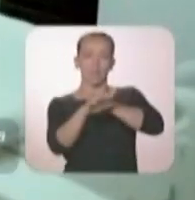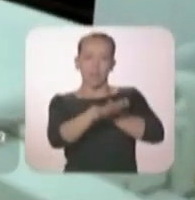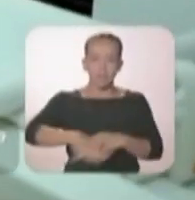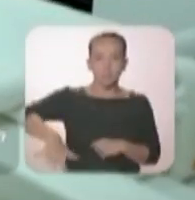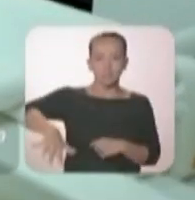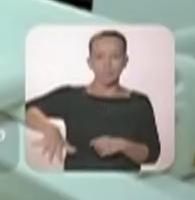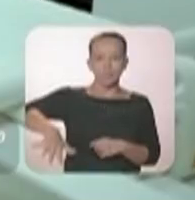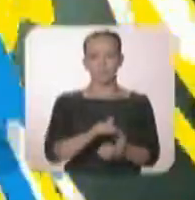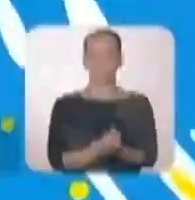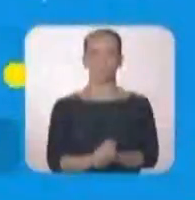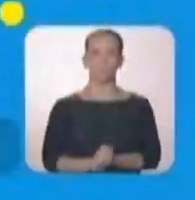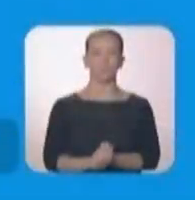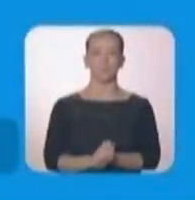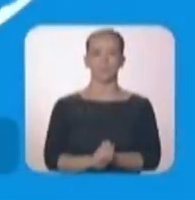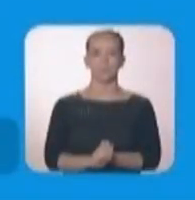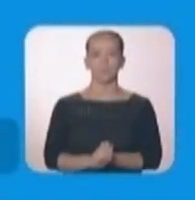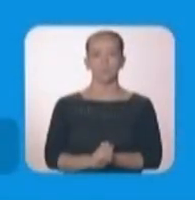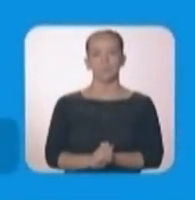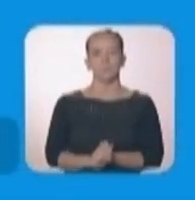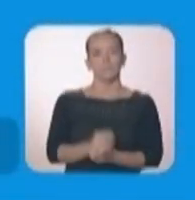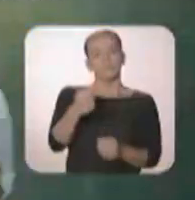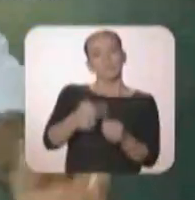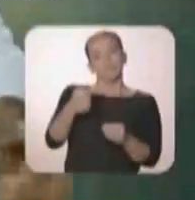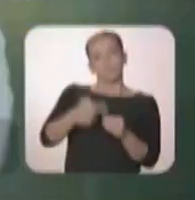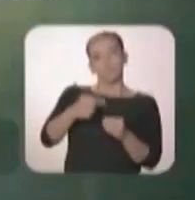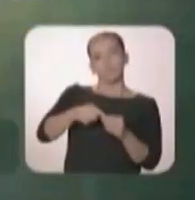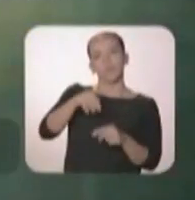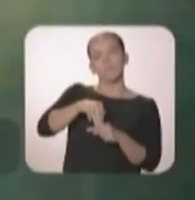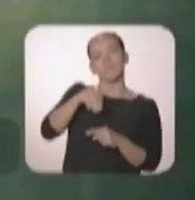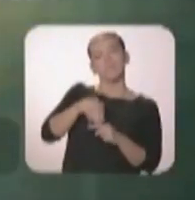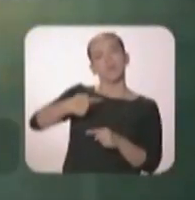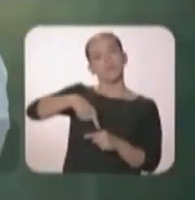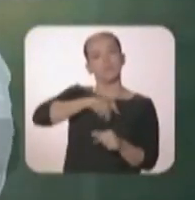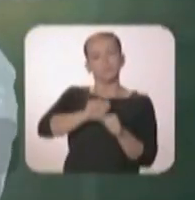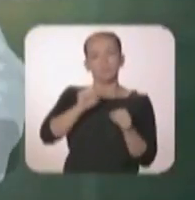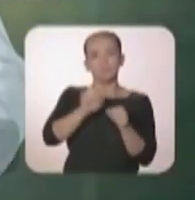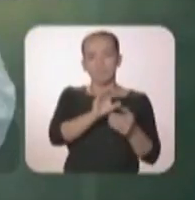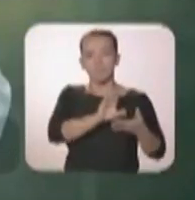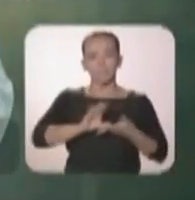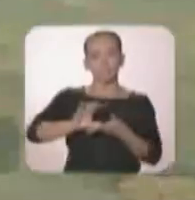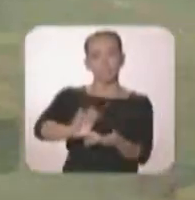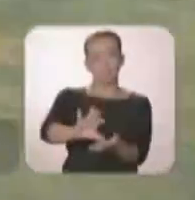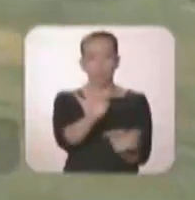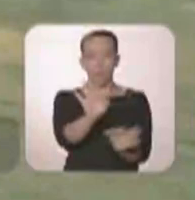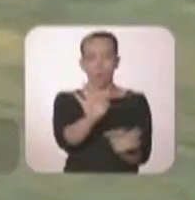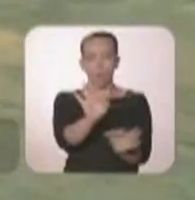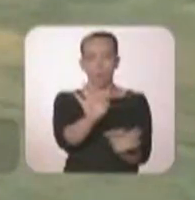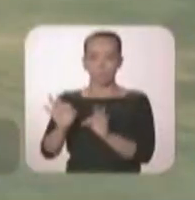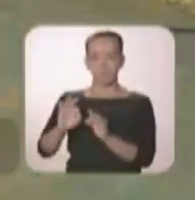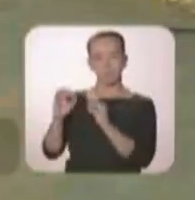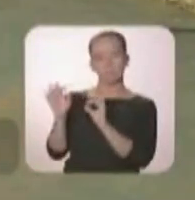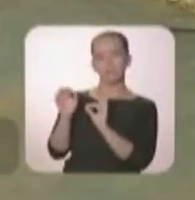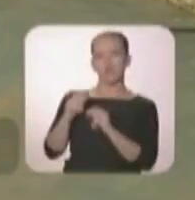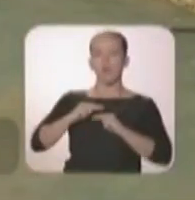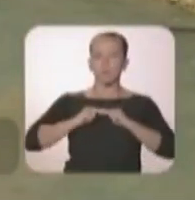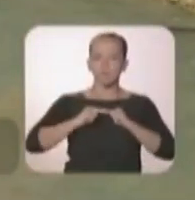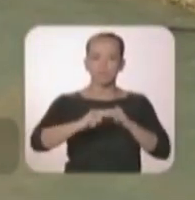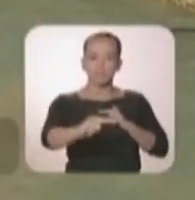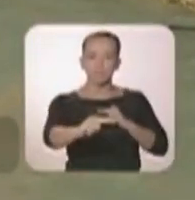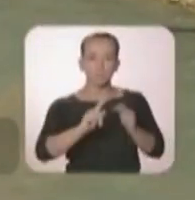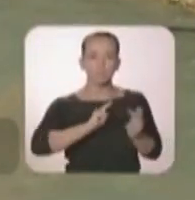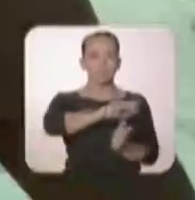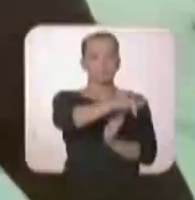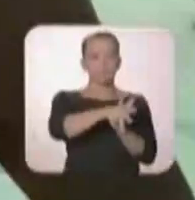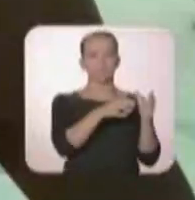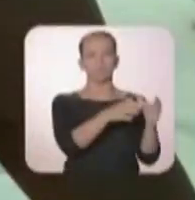região do Pantanal. Cidade de Miranda, nós fizemos o maior investimento em infraestrutura urbana. Pavimentamos inúmeros bairros.